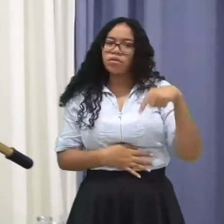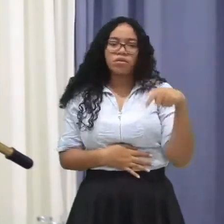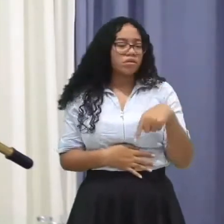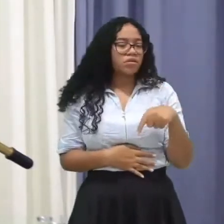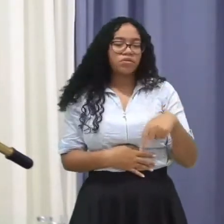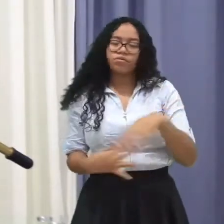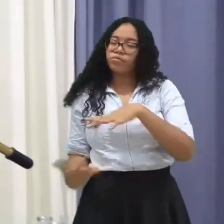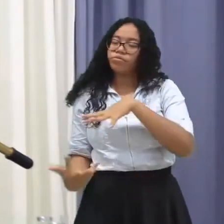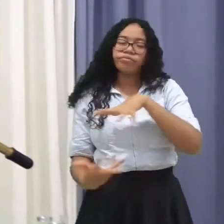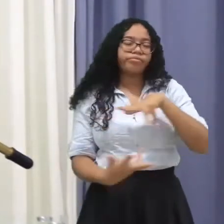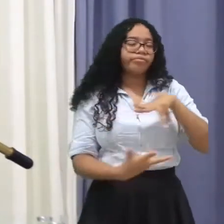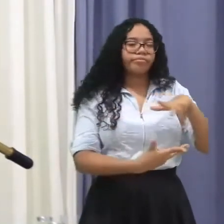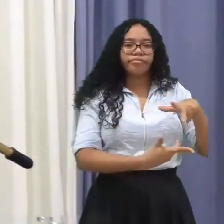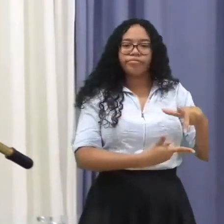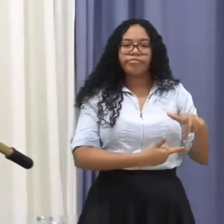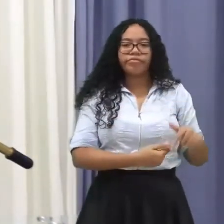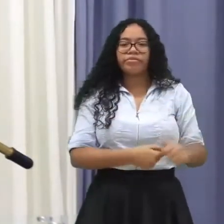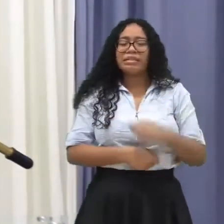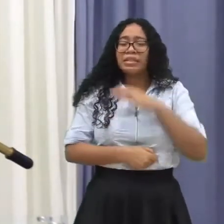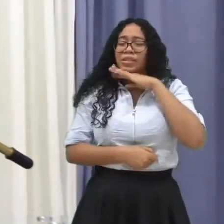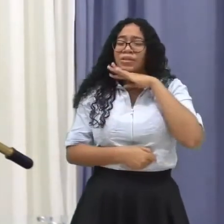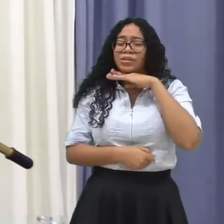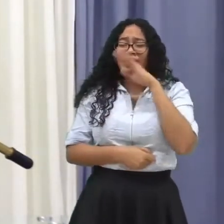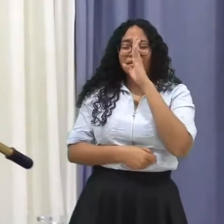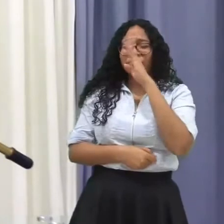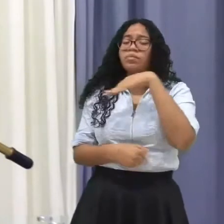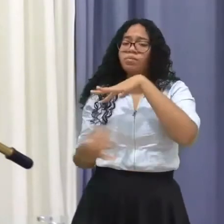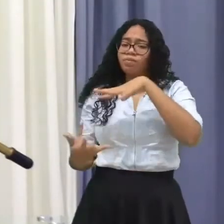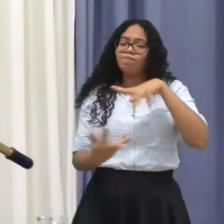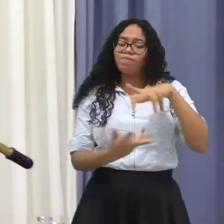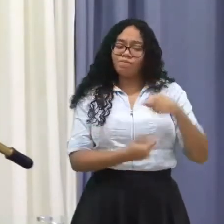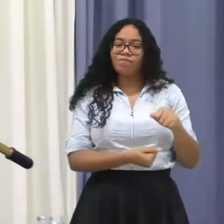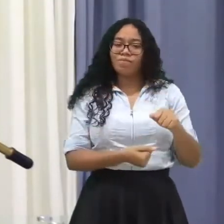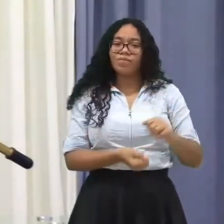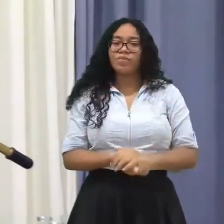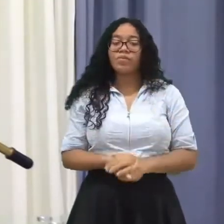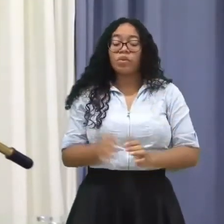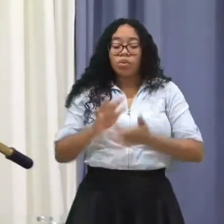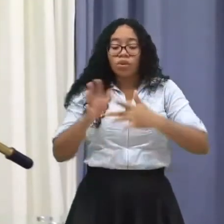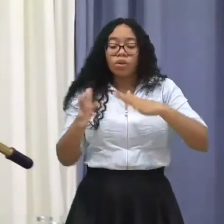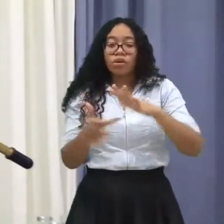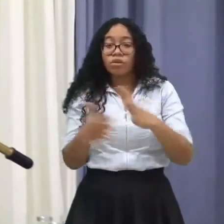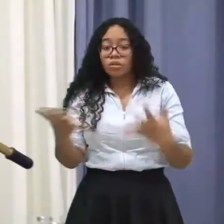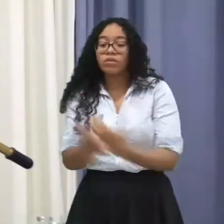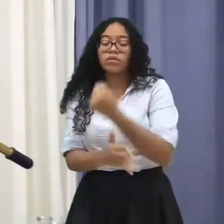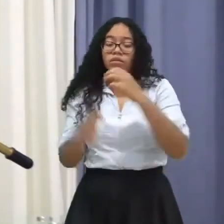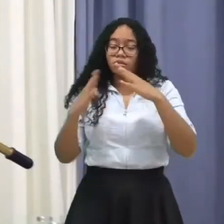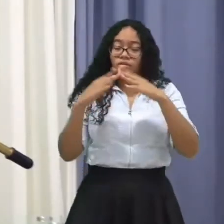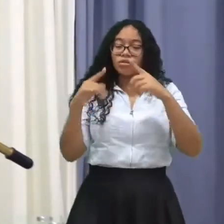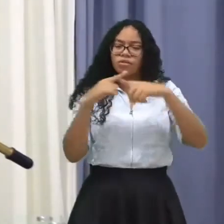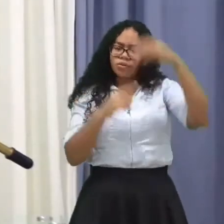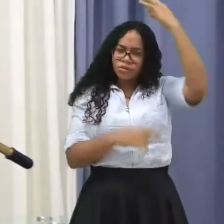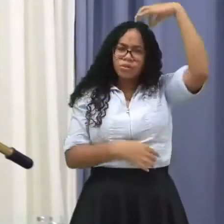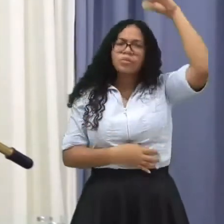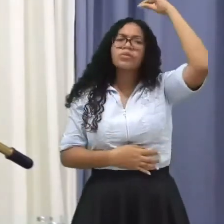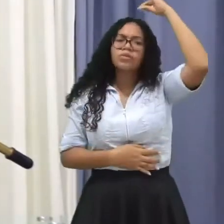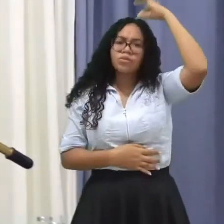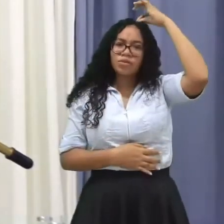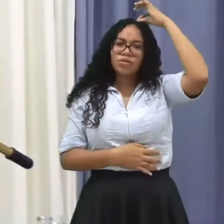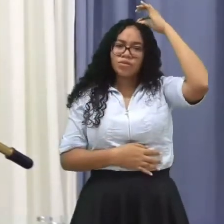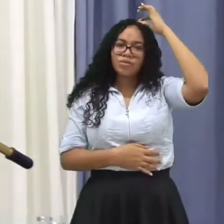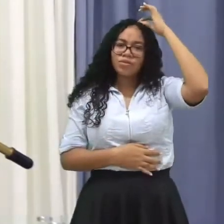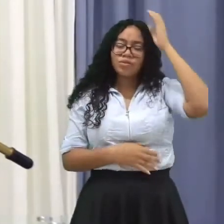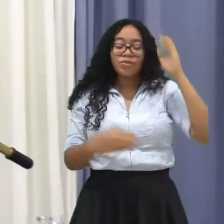estão boas, quando Jesus chamar a igreja, que ela sair daqui, que o Espírito Santo for